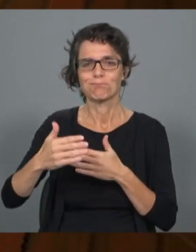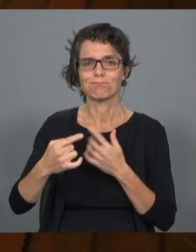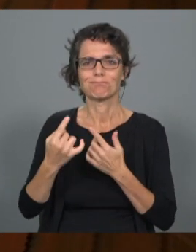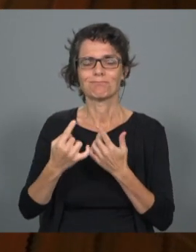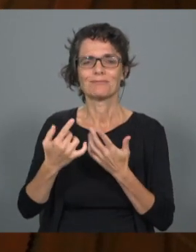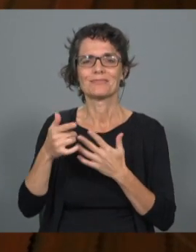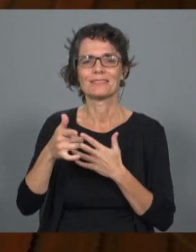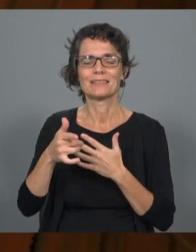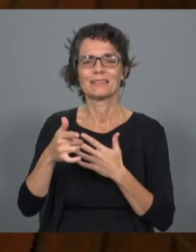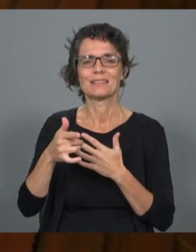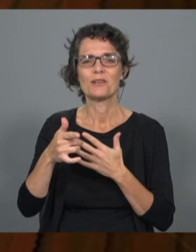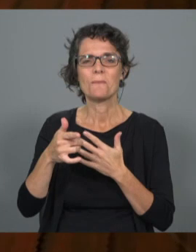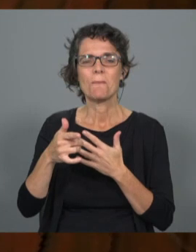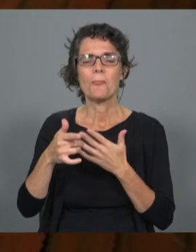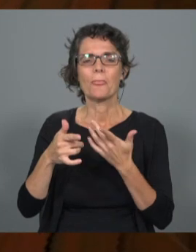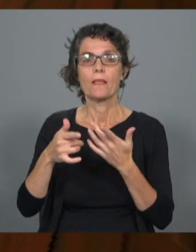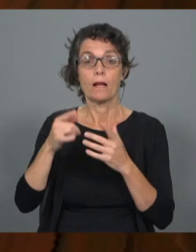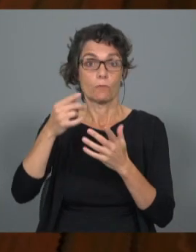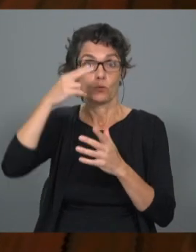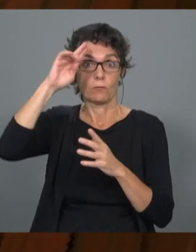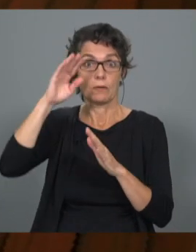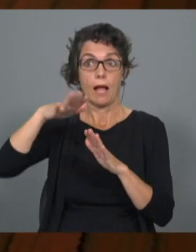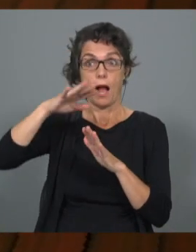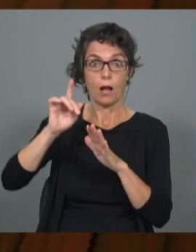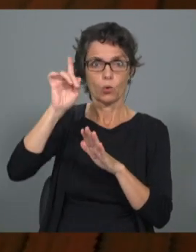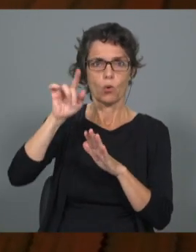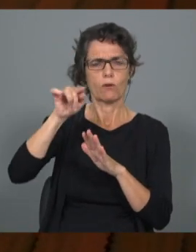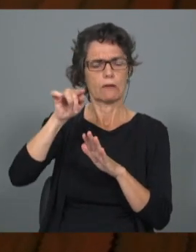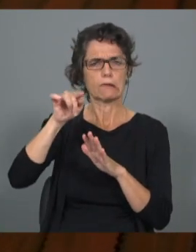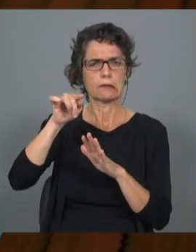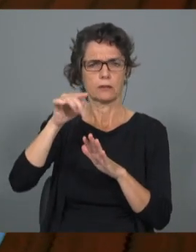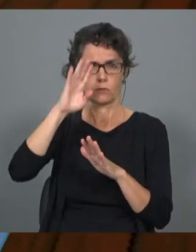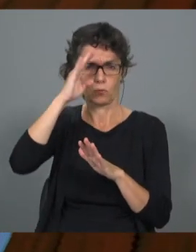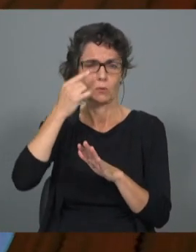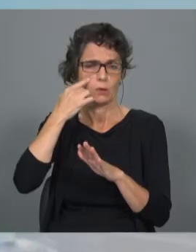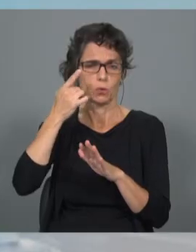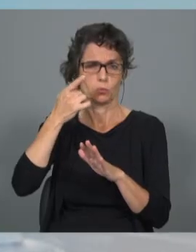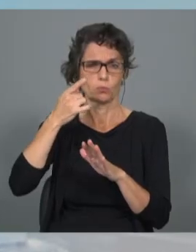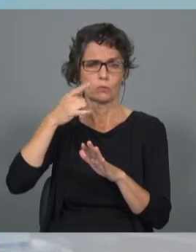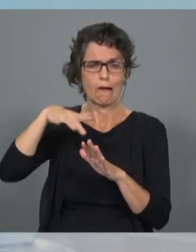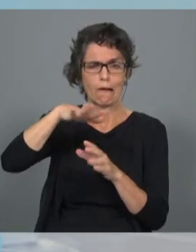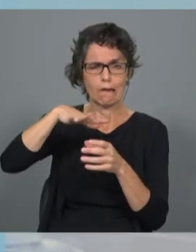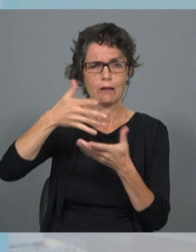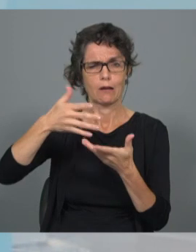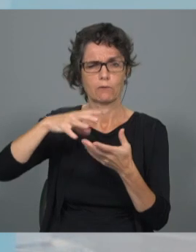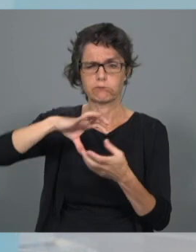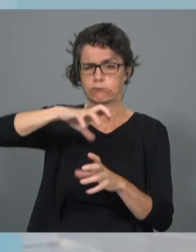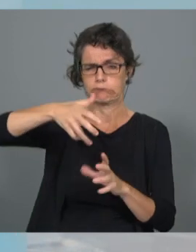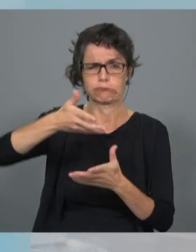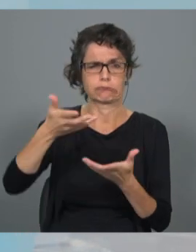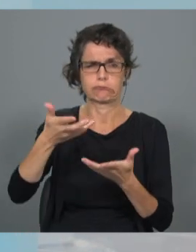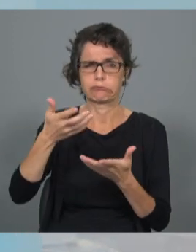vindo dessa região norte de Moçambique, que nos tem entrado pelas piores razões, casa dentro,